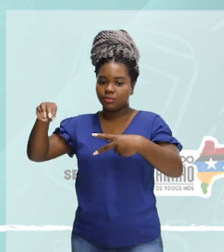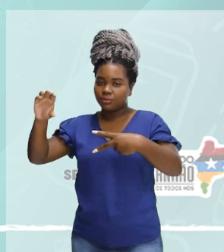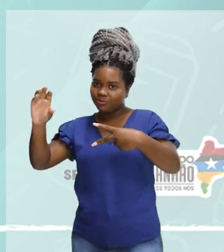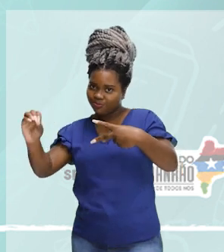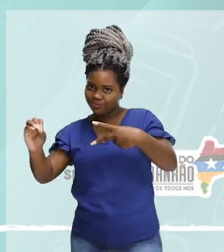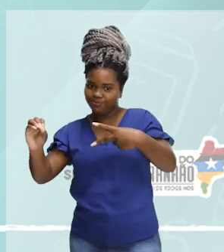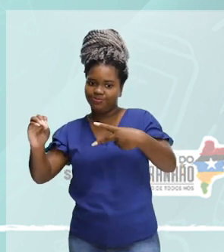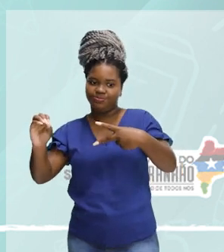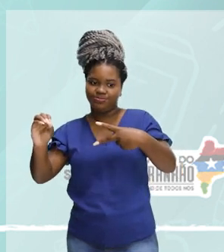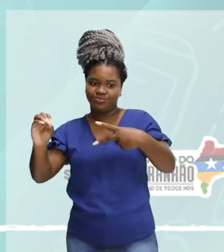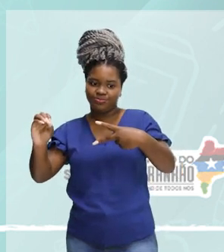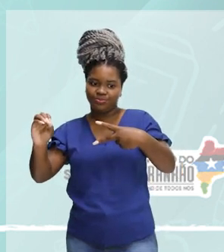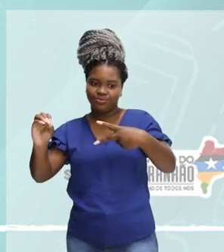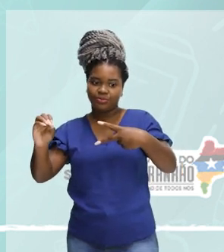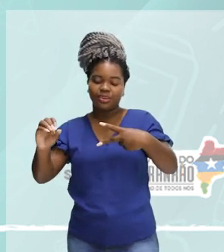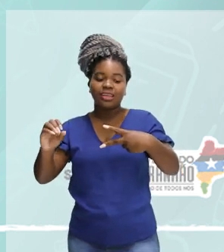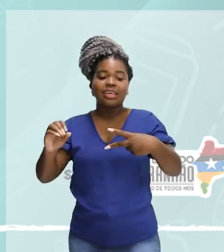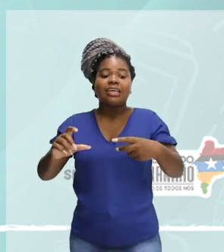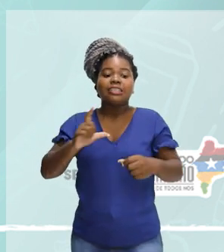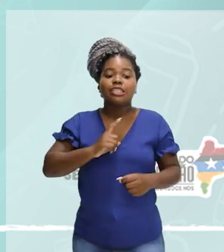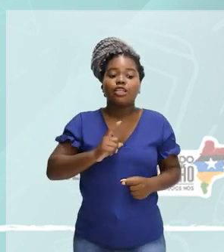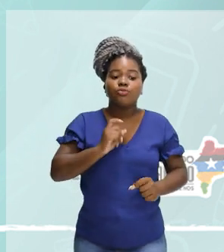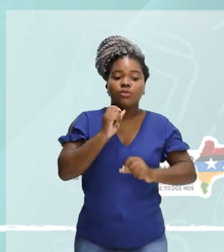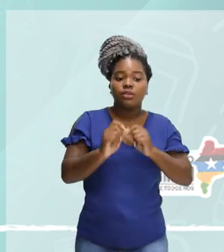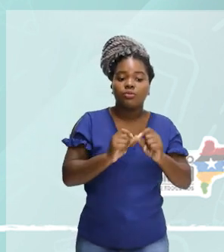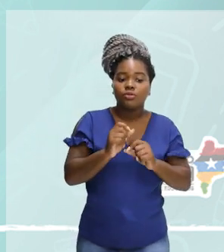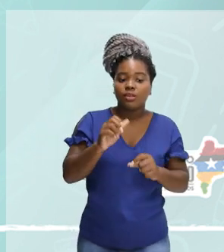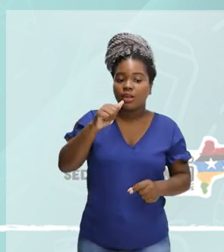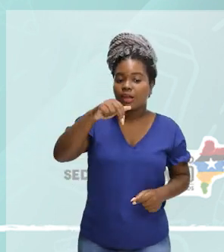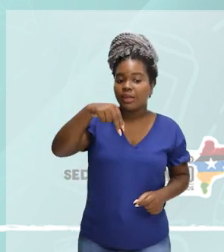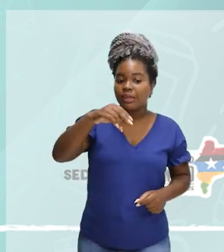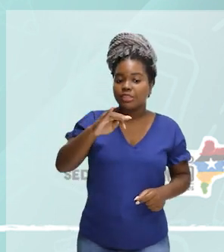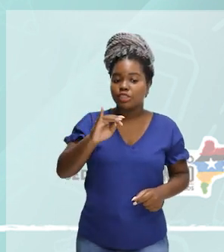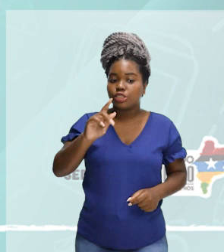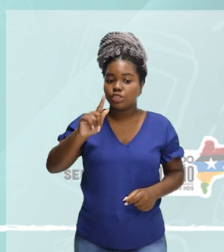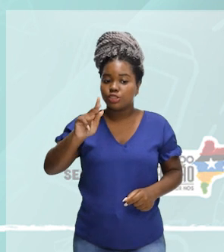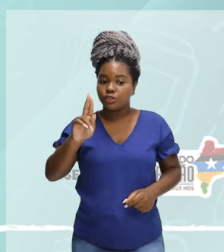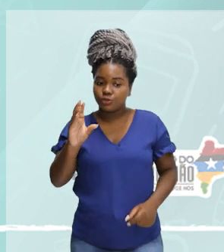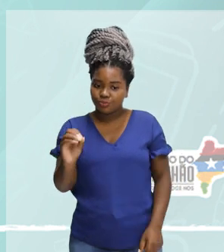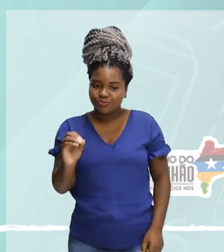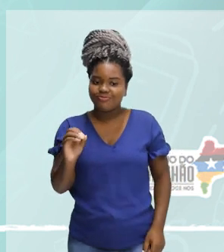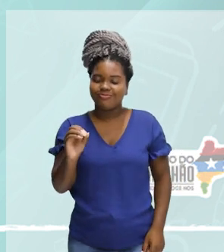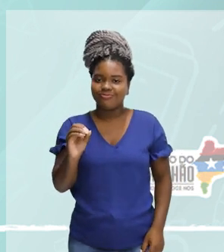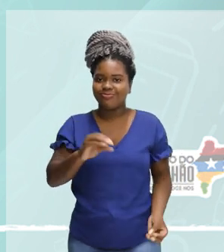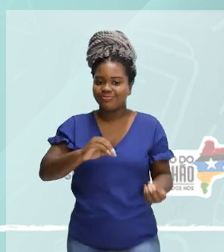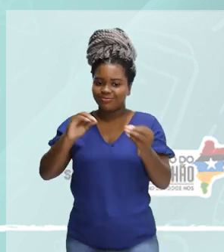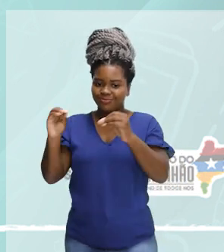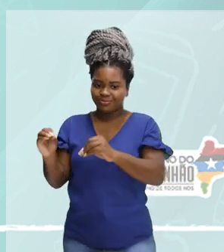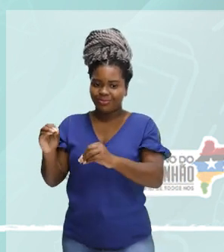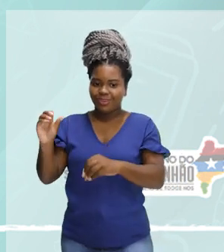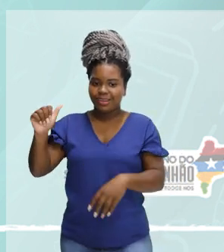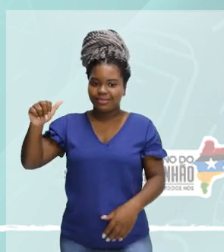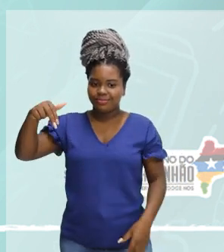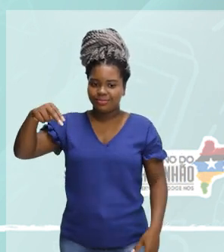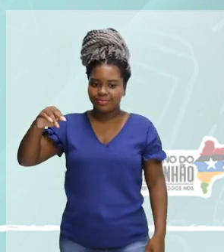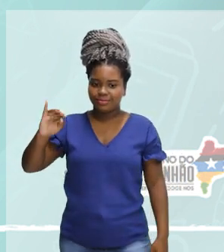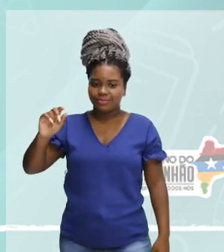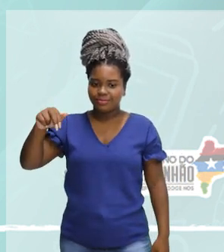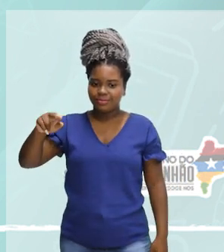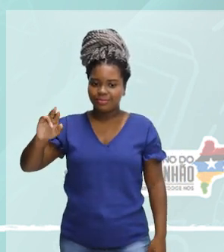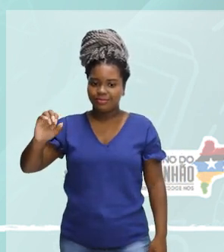Antigo, antigo. Antigo, antiquíssimo, antiquíssimo. Fiel,